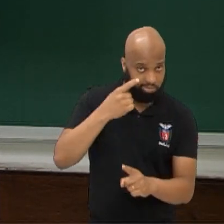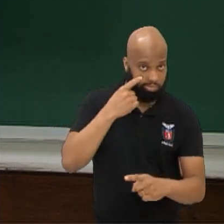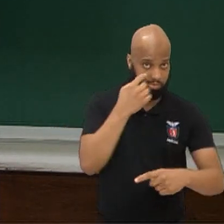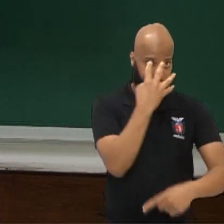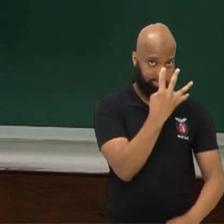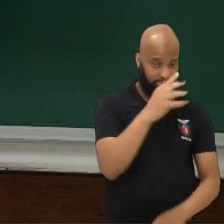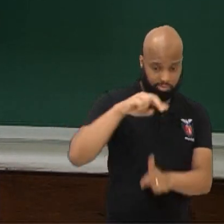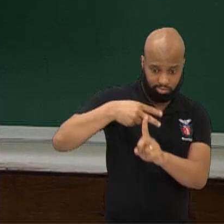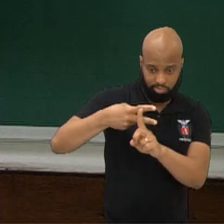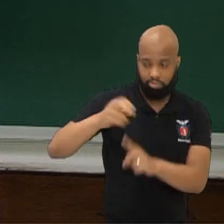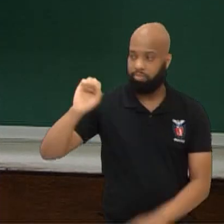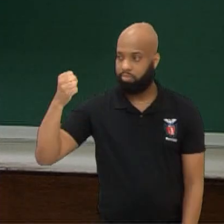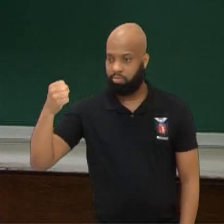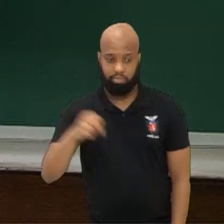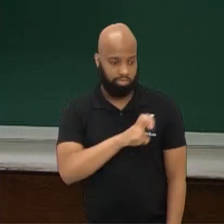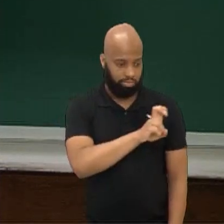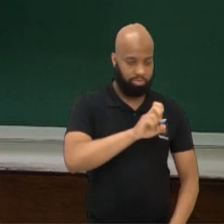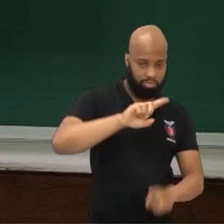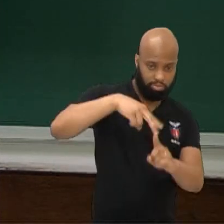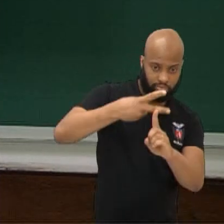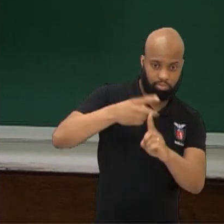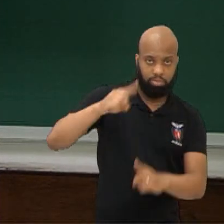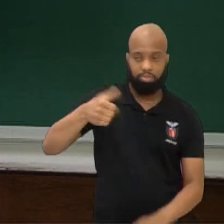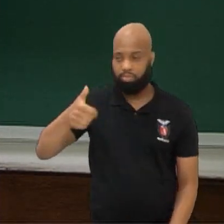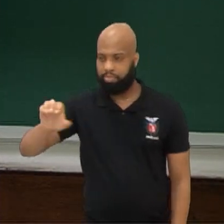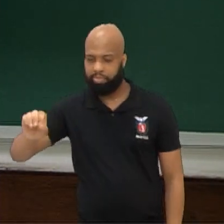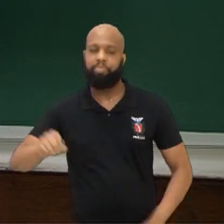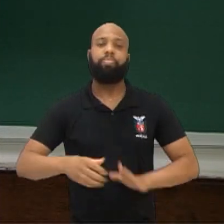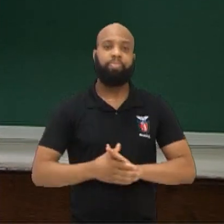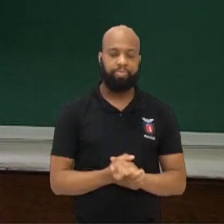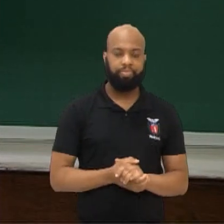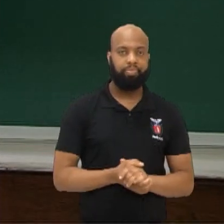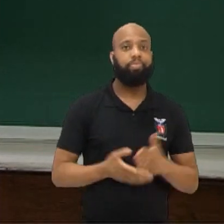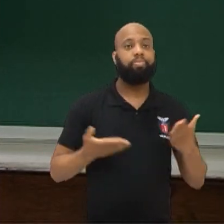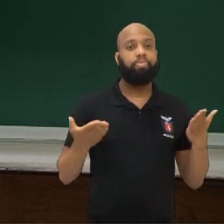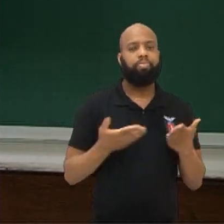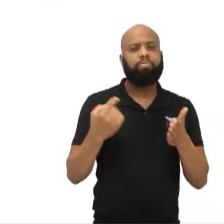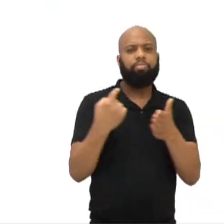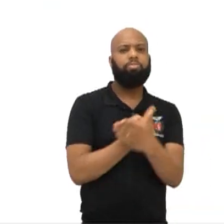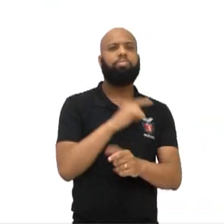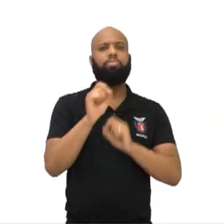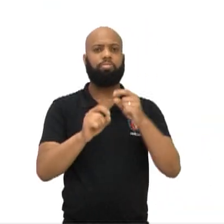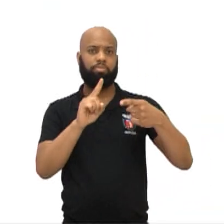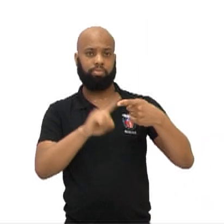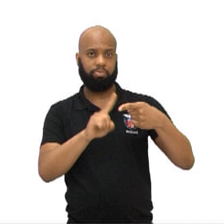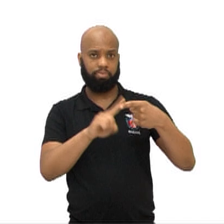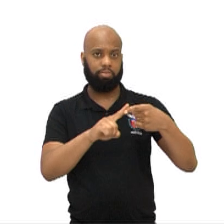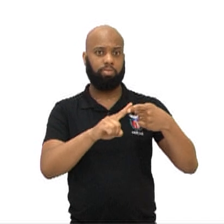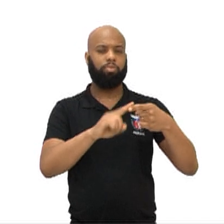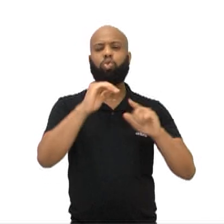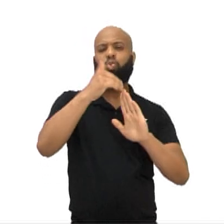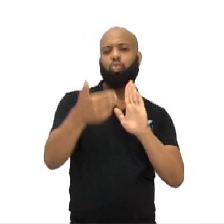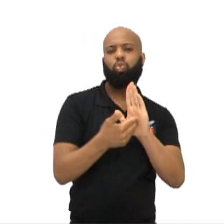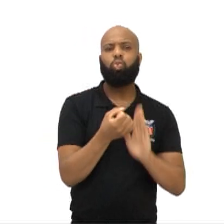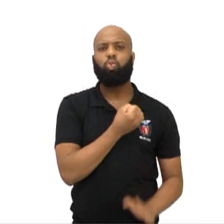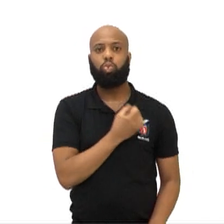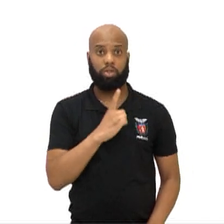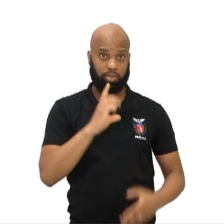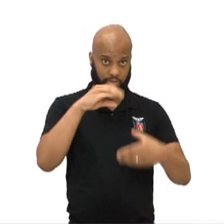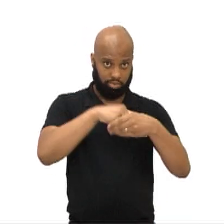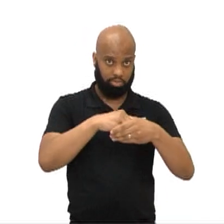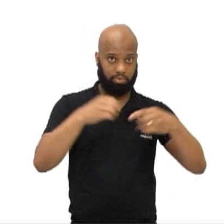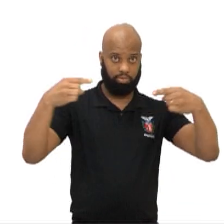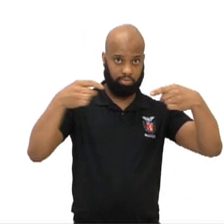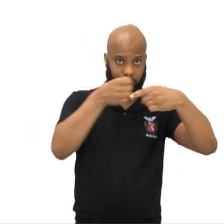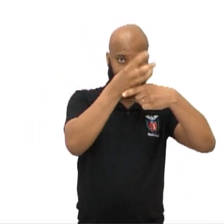4, o dobro, 8. 5, o dobro é 10. Então, ele me pediu, letra A, os termos desta proporção, letra